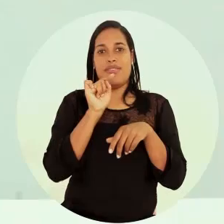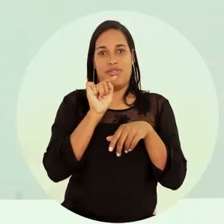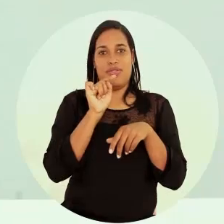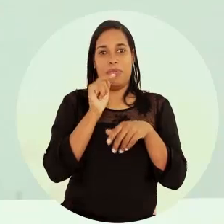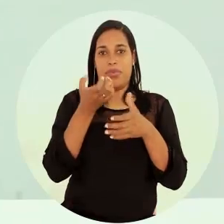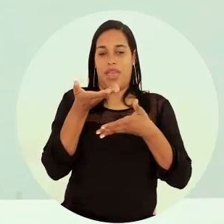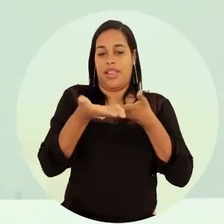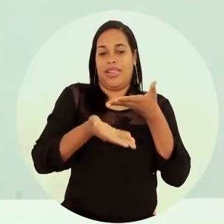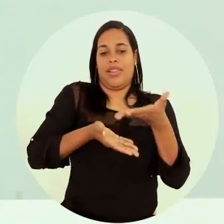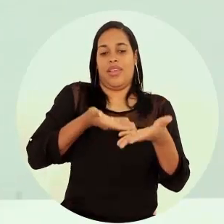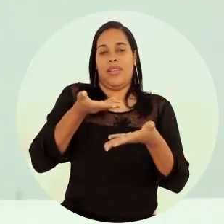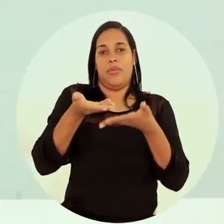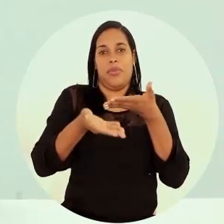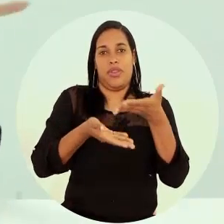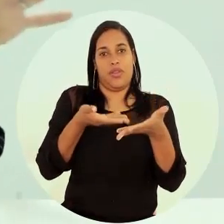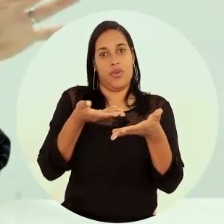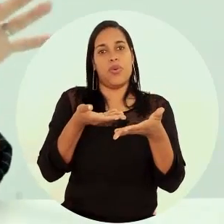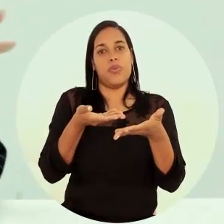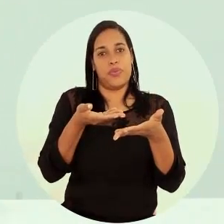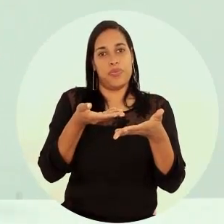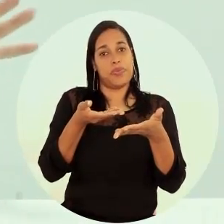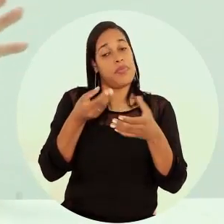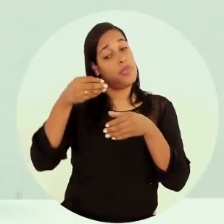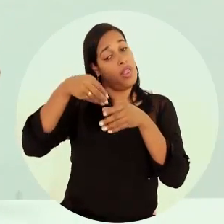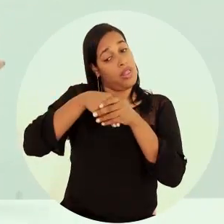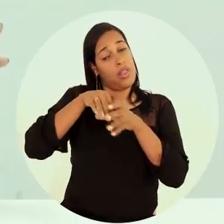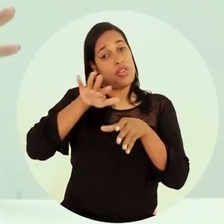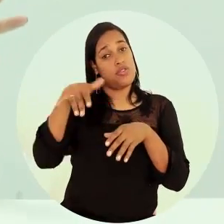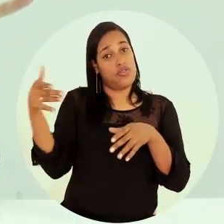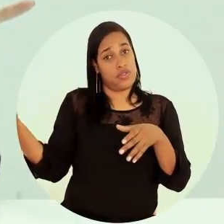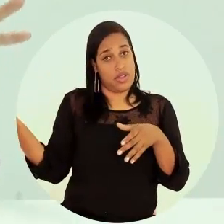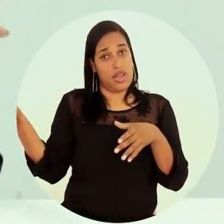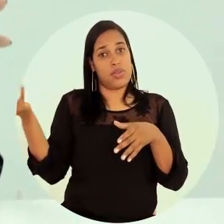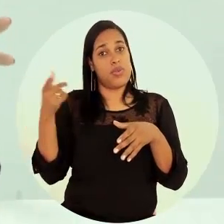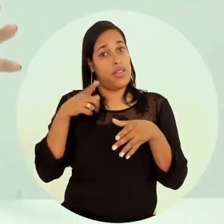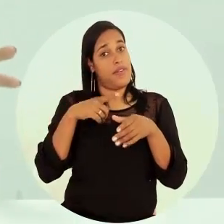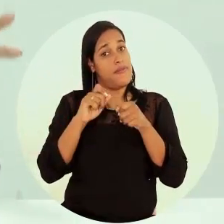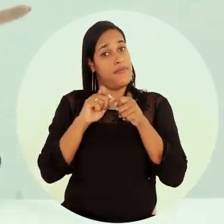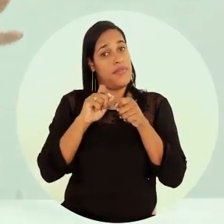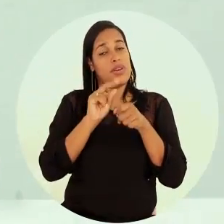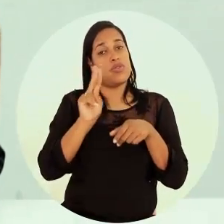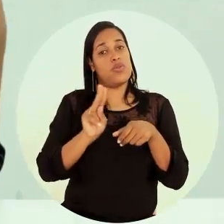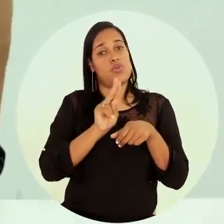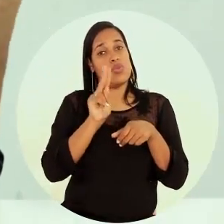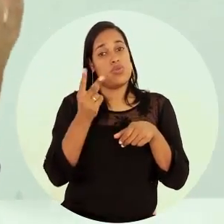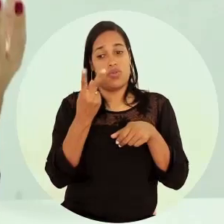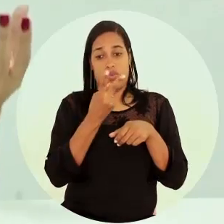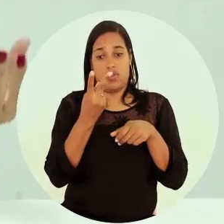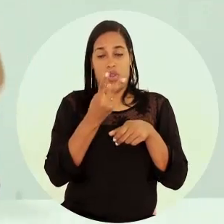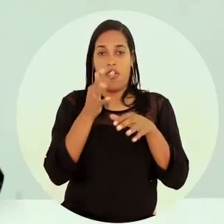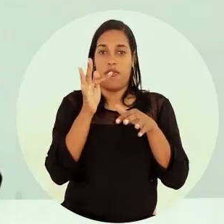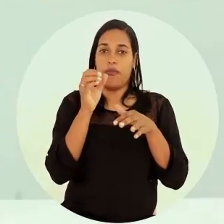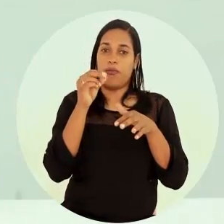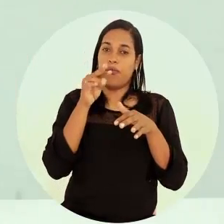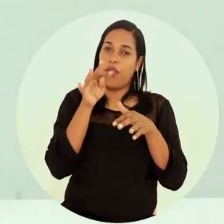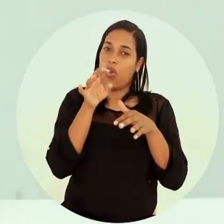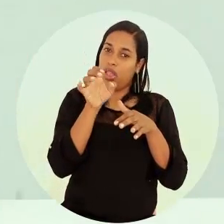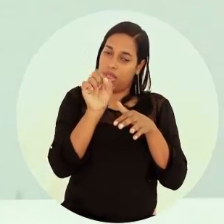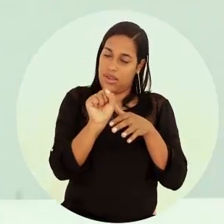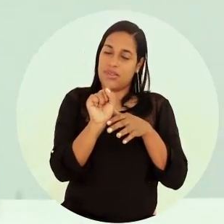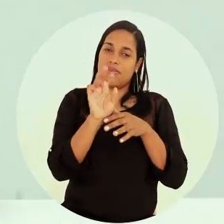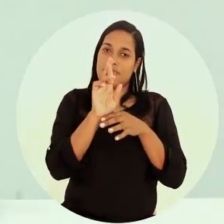ela quer atender. Então, tanto interno quanto externo, ela faz uso dessas fontes de recrutamento que eu acabei